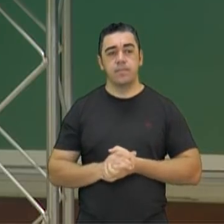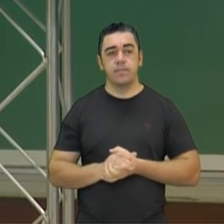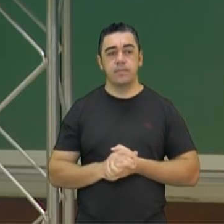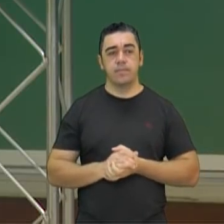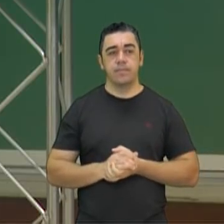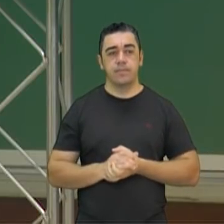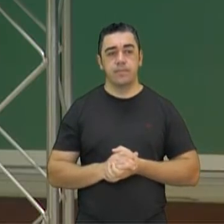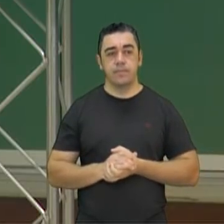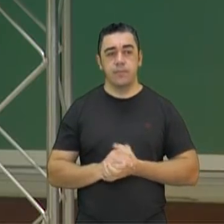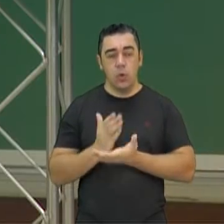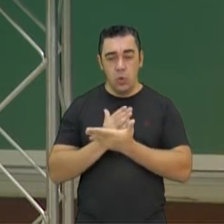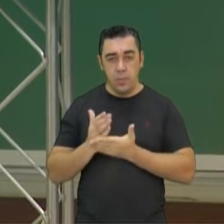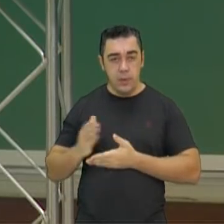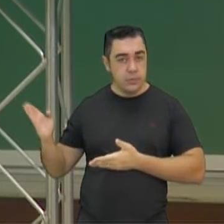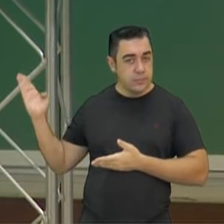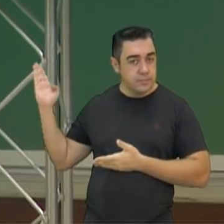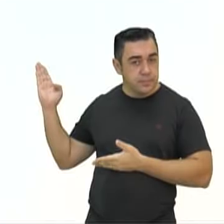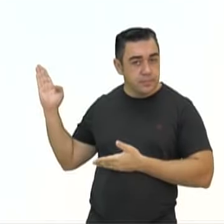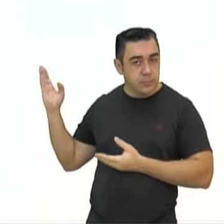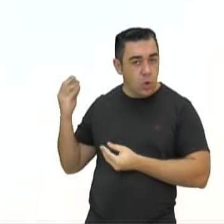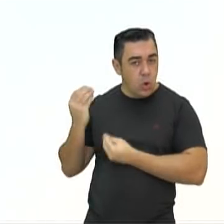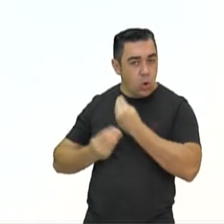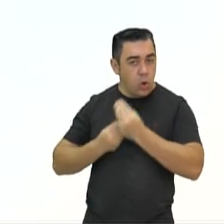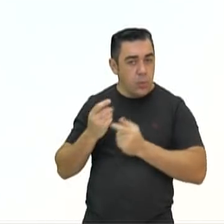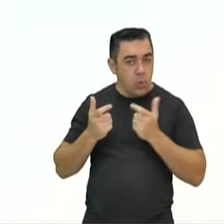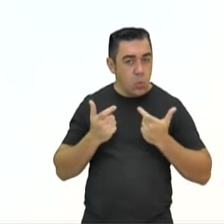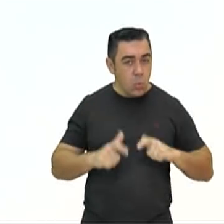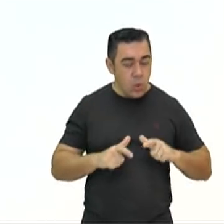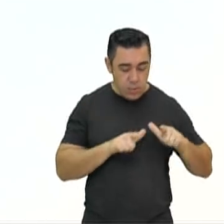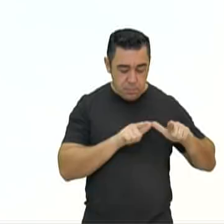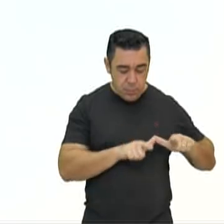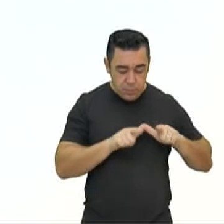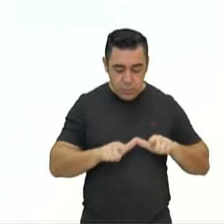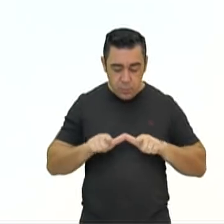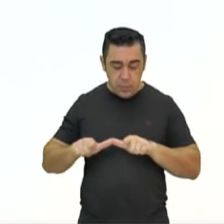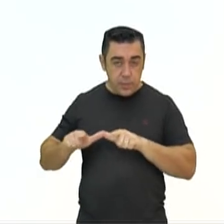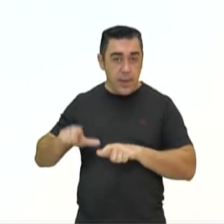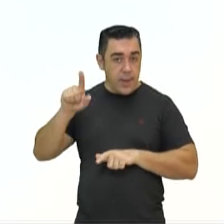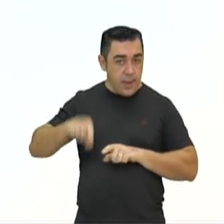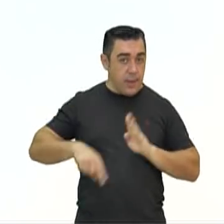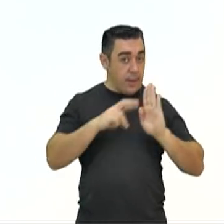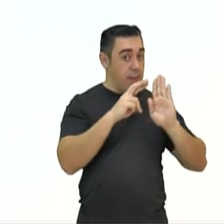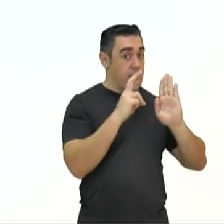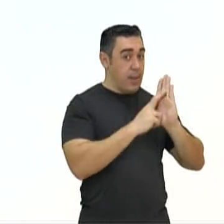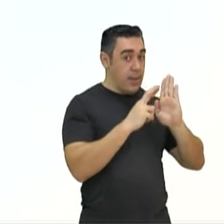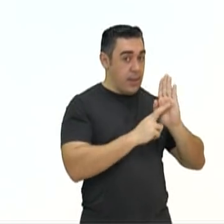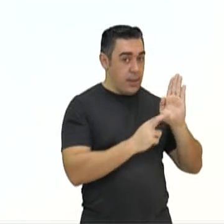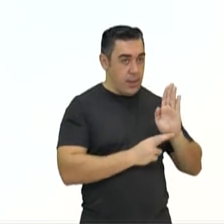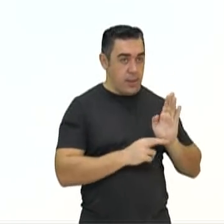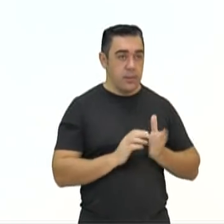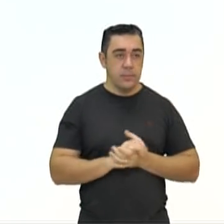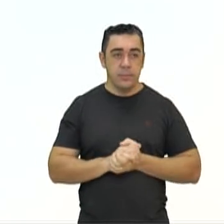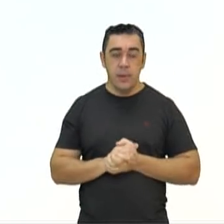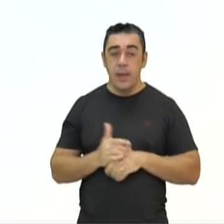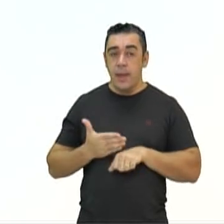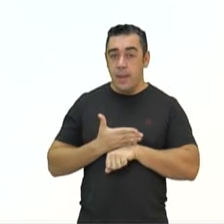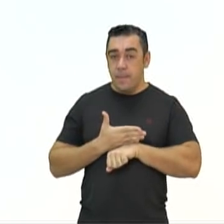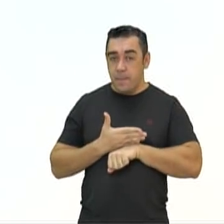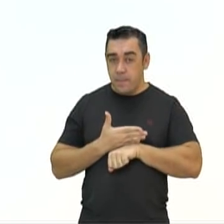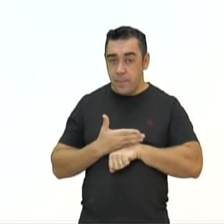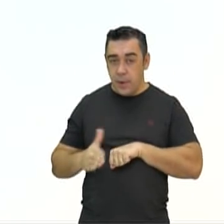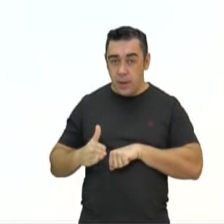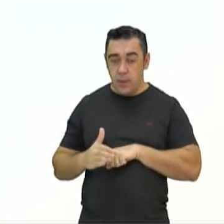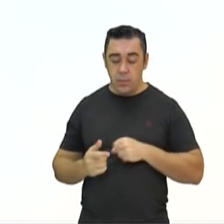A posição inicial das peças, como que elas seriam? Regra, né? Tem que entender. Ó. As peças claras ocupam a fileira